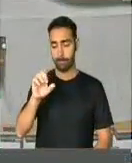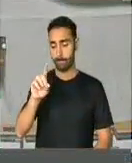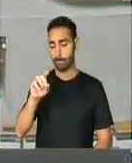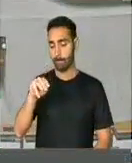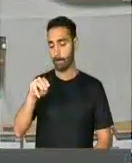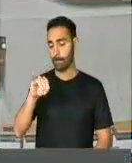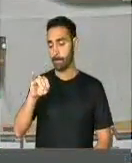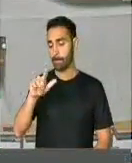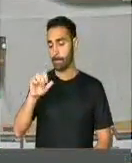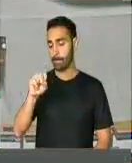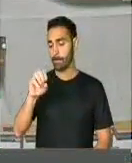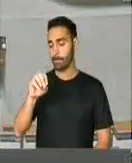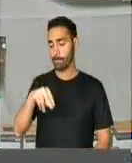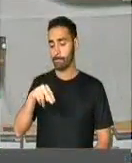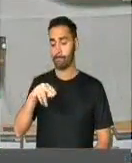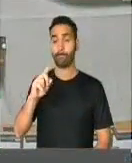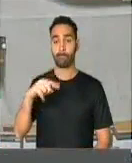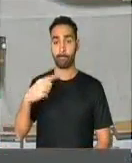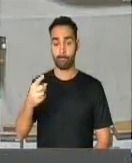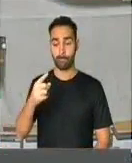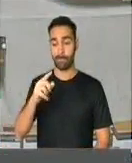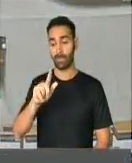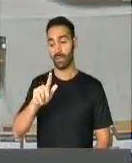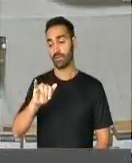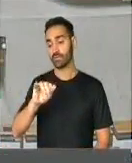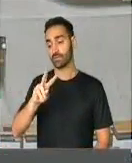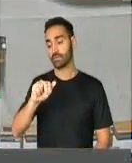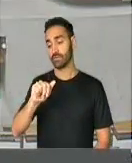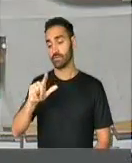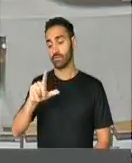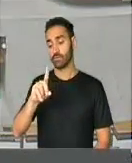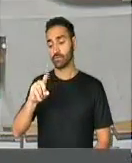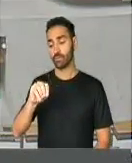Edmilson Rodrigues e em seguida Givaldo Vieira.